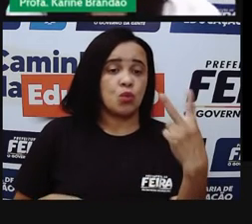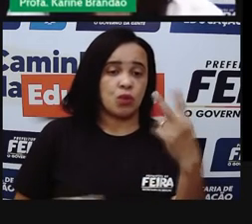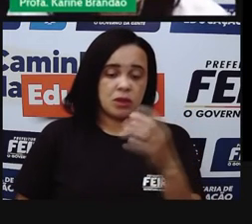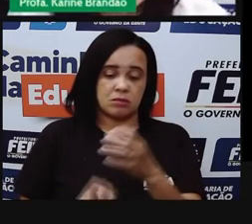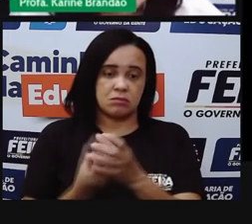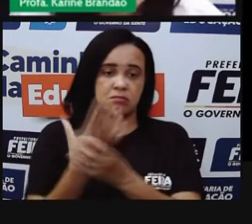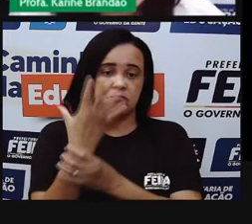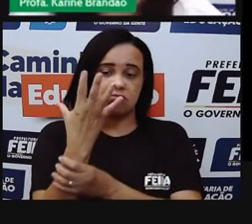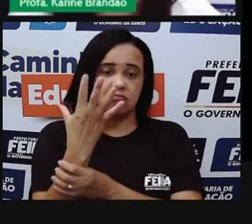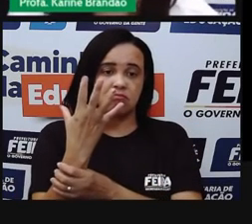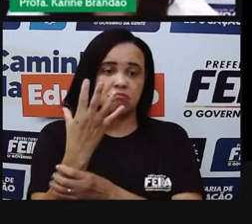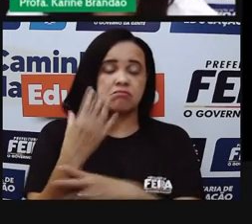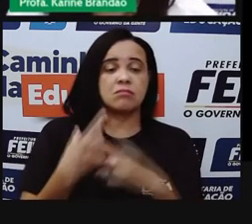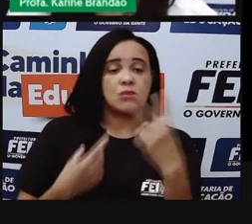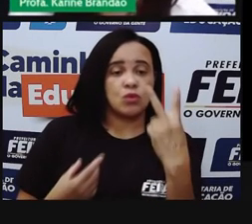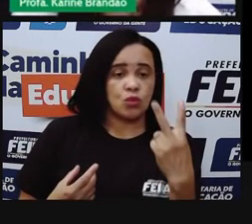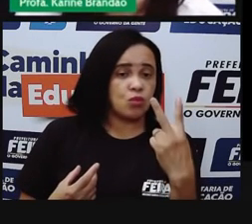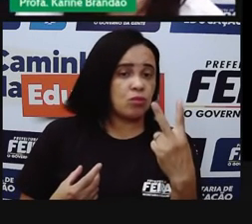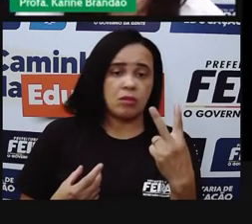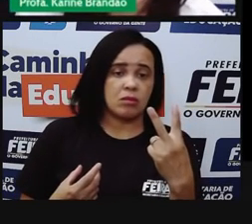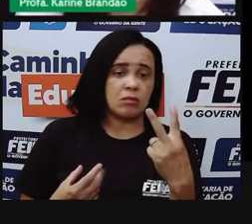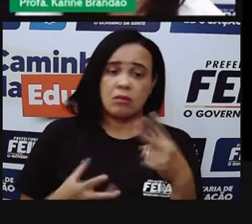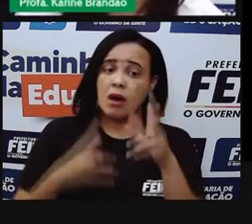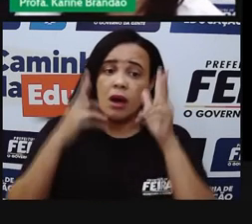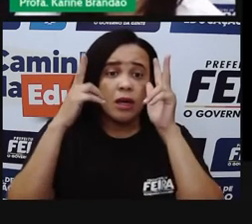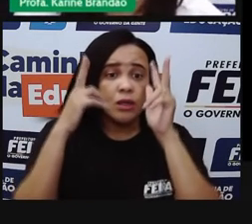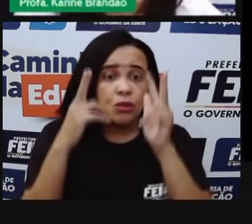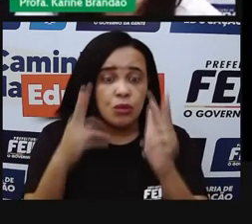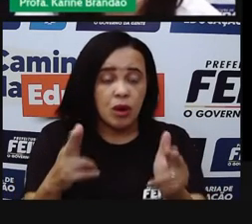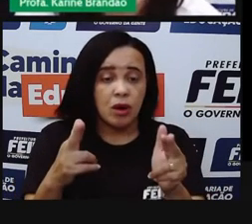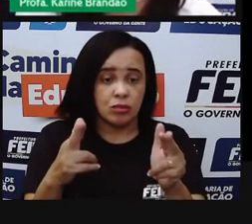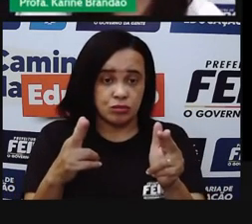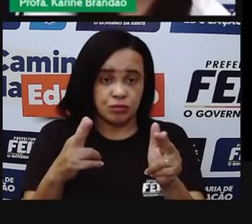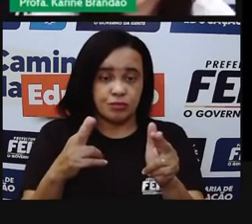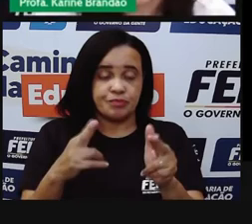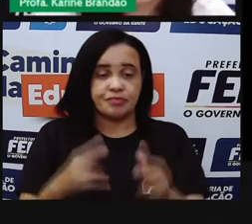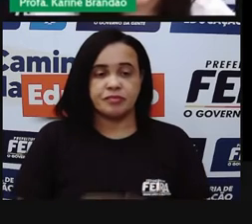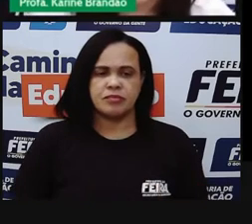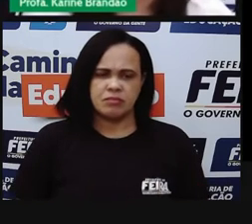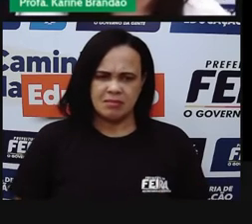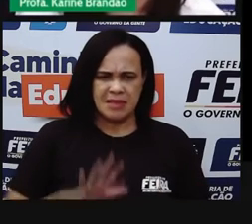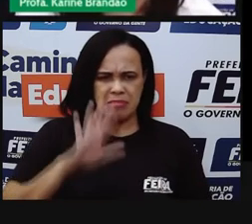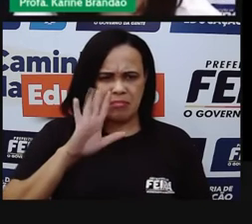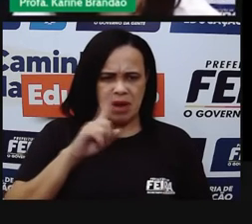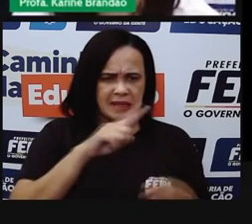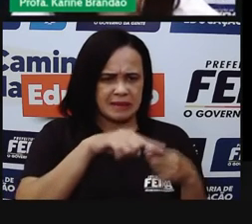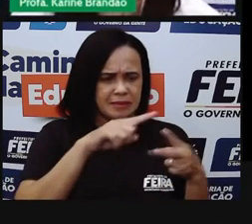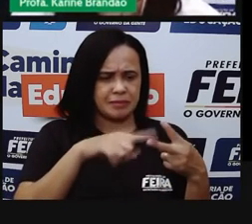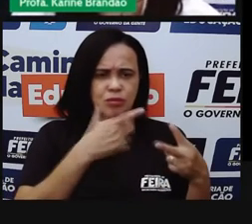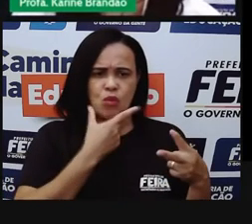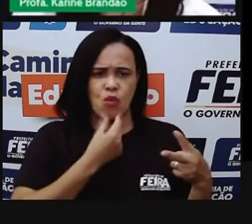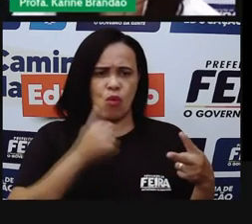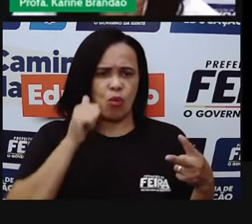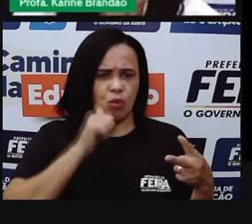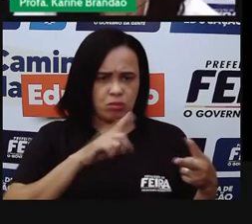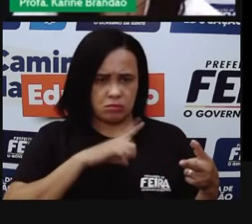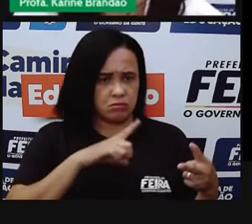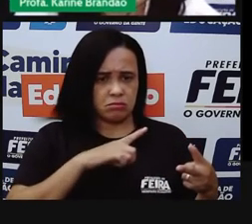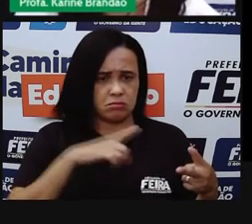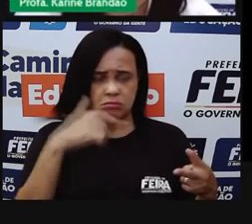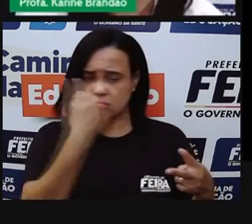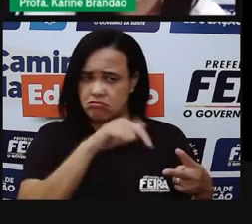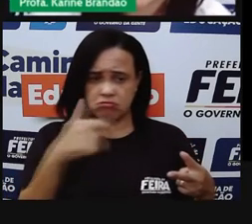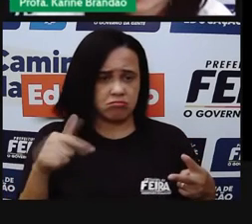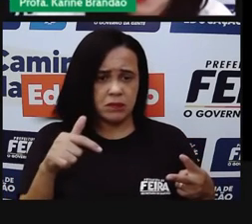planárias idênticas, iguais. Teve sexo aí? Teve um macho e uma fêmea? Não. Por isso, então, que a gente diz que é uma